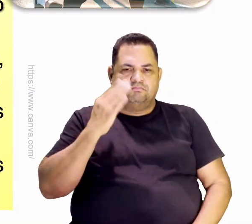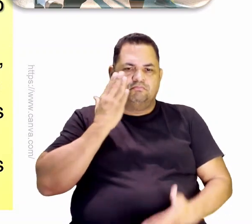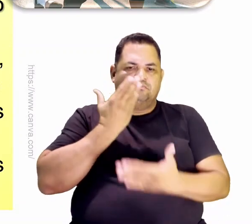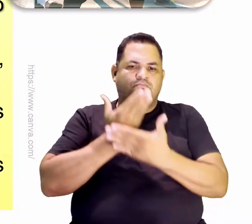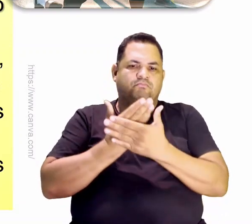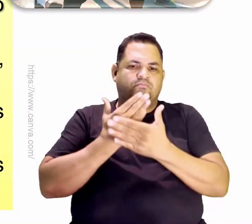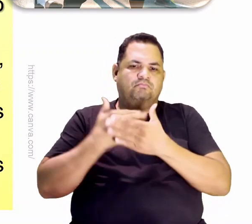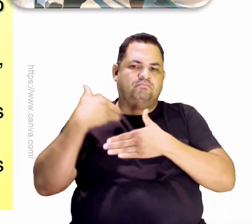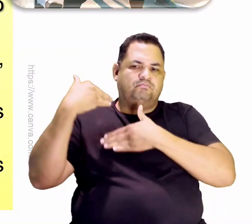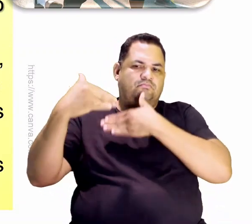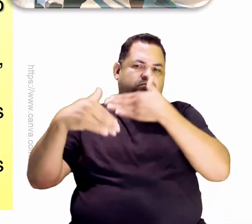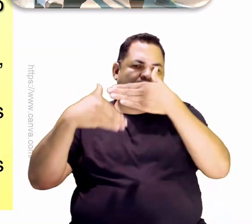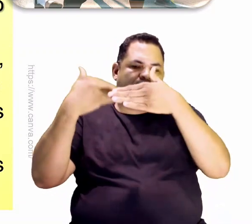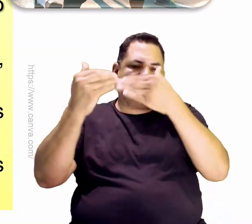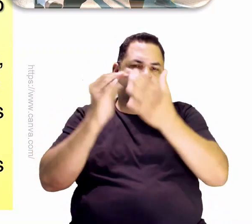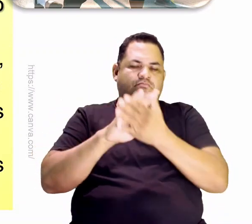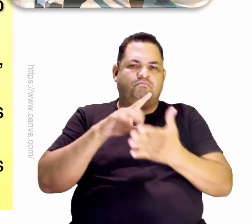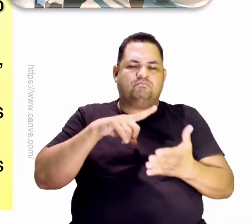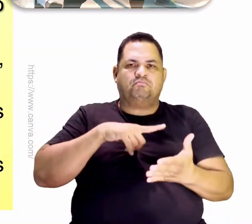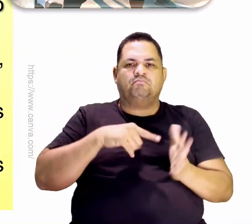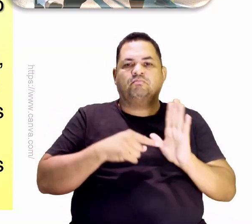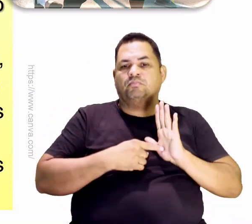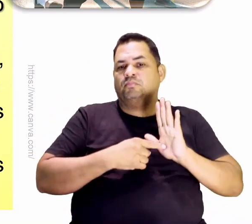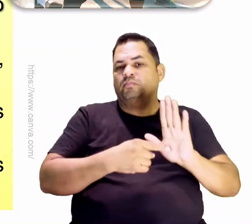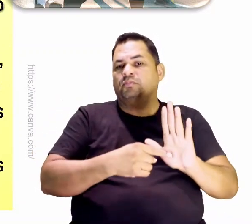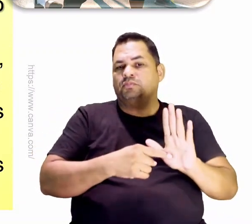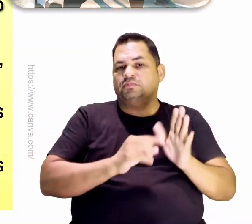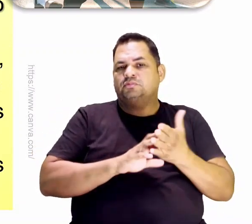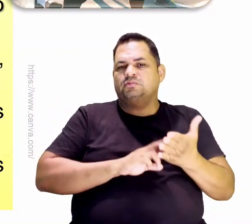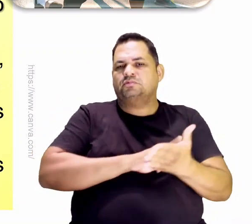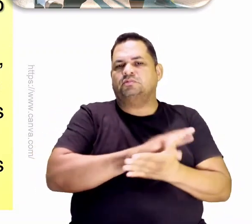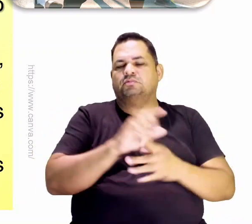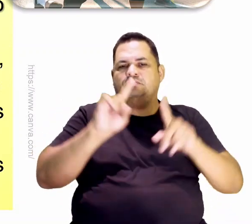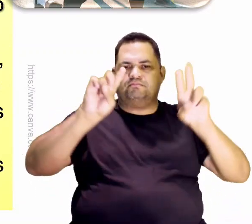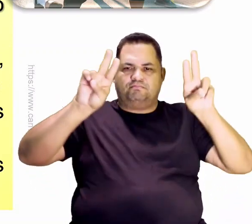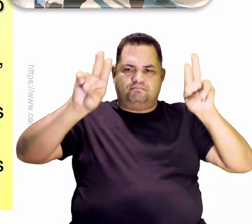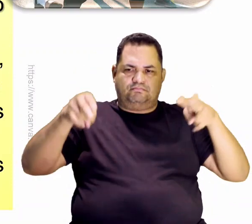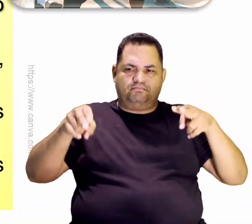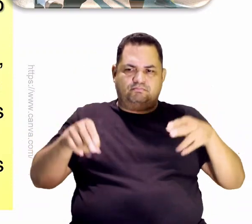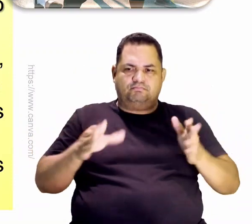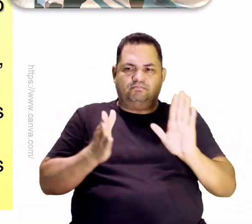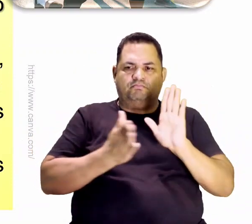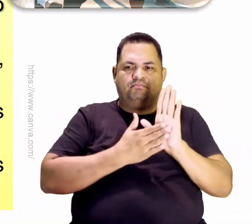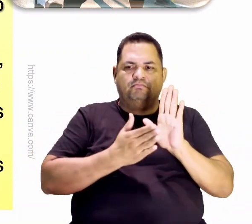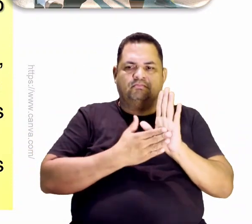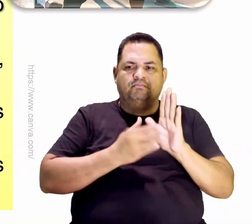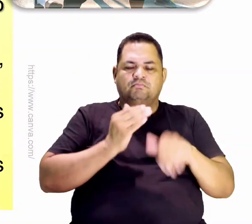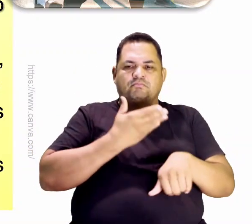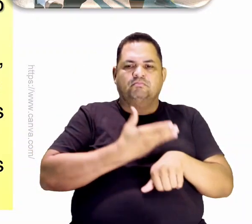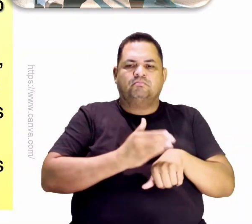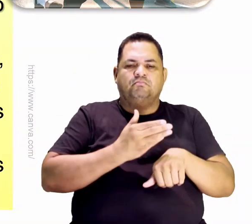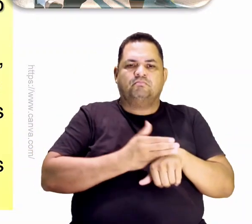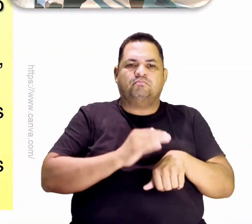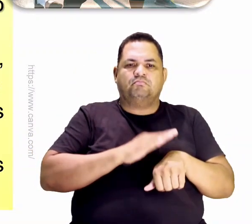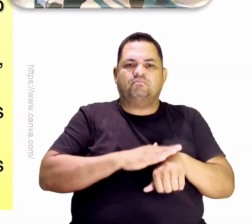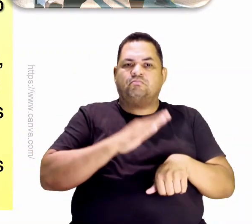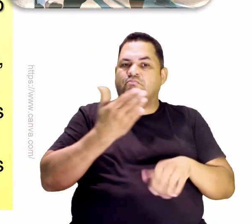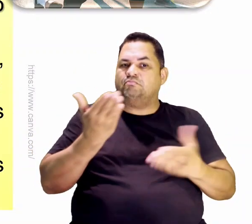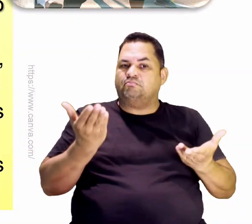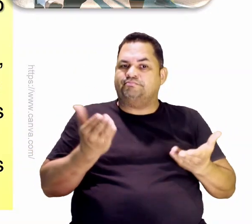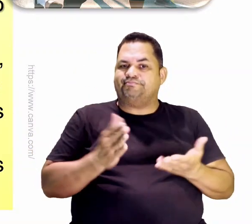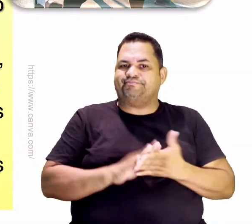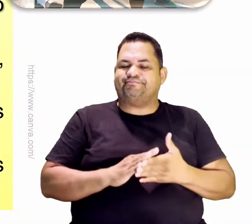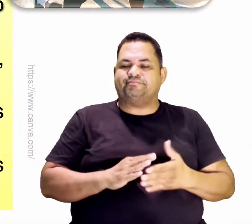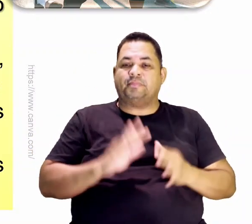fiz, trouxe aqui muitas temáticas, não é mesmo? Trouxe uma diversidade aí de propostas de atividades. E, como eu já falei, eu estou